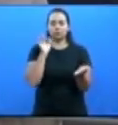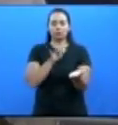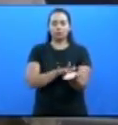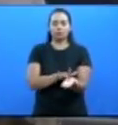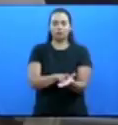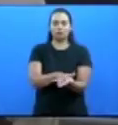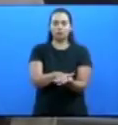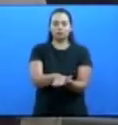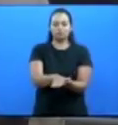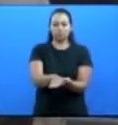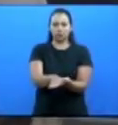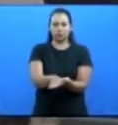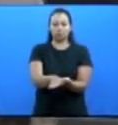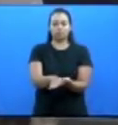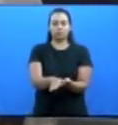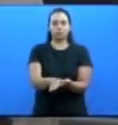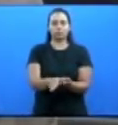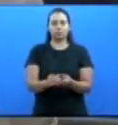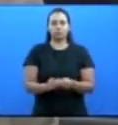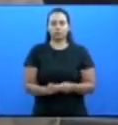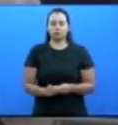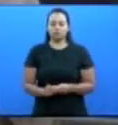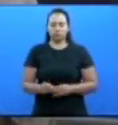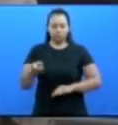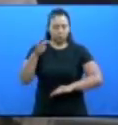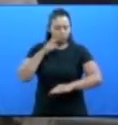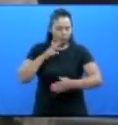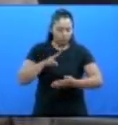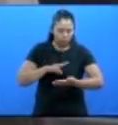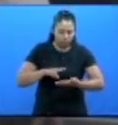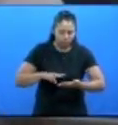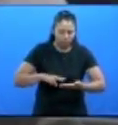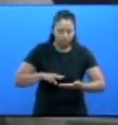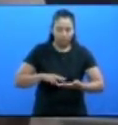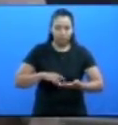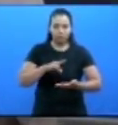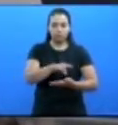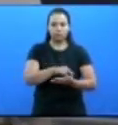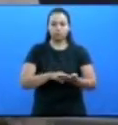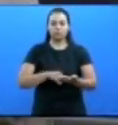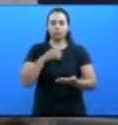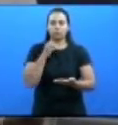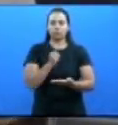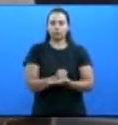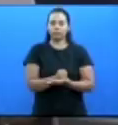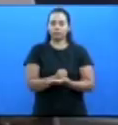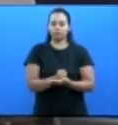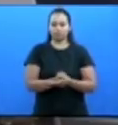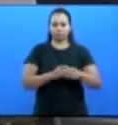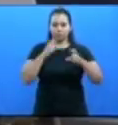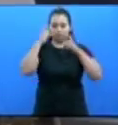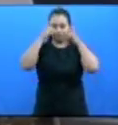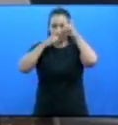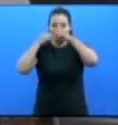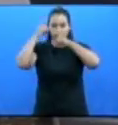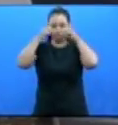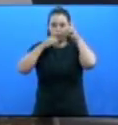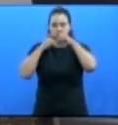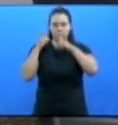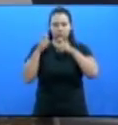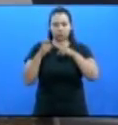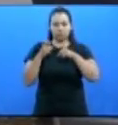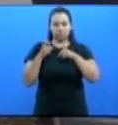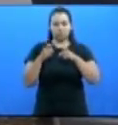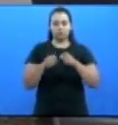quando a gente pega, quando a gente dá uma olhada, eu vejo que há uma grande preocupação, principalmente